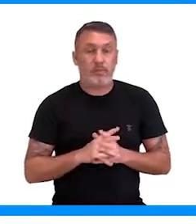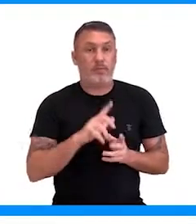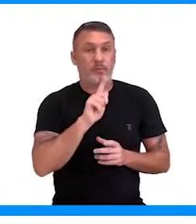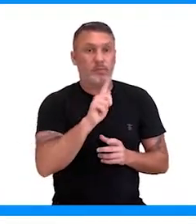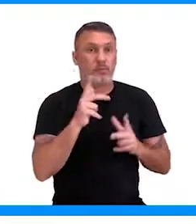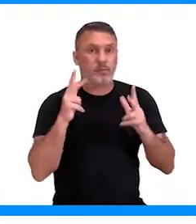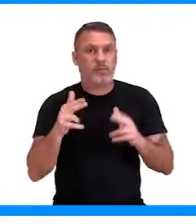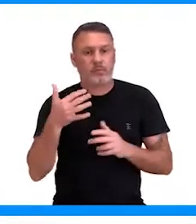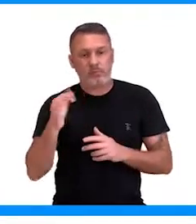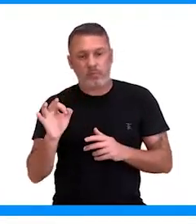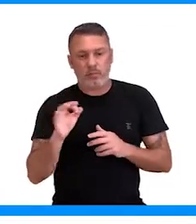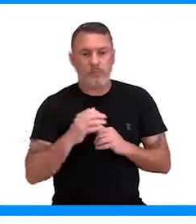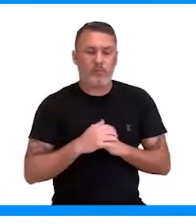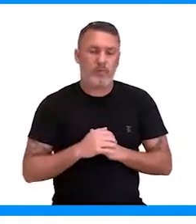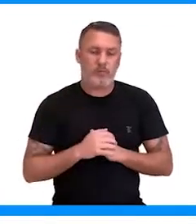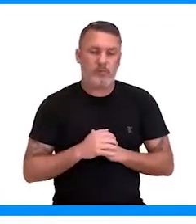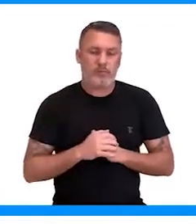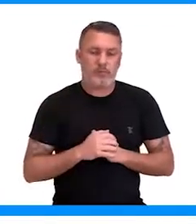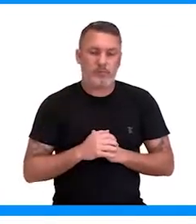G igual a 10.